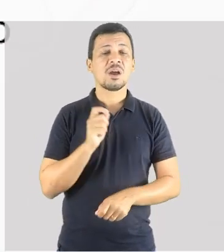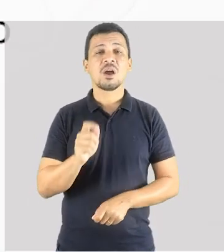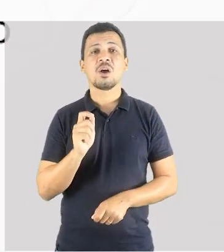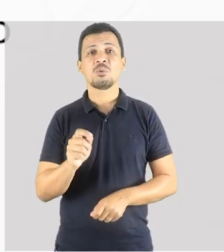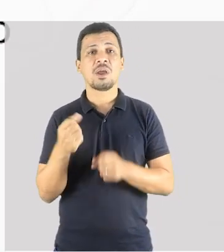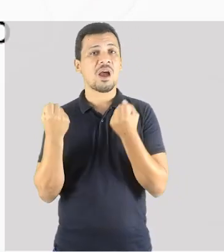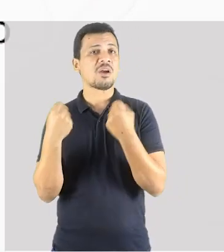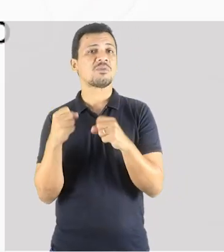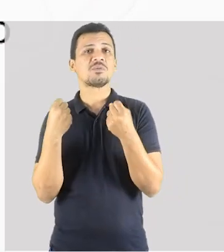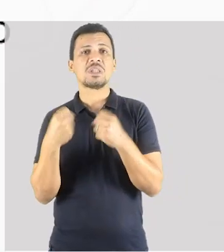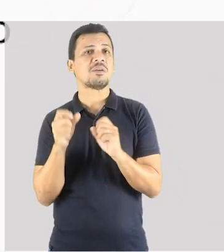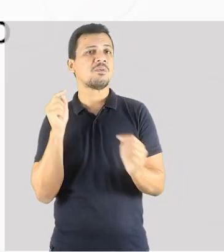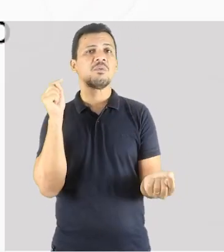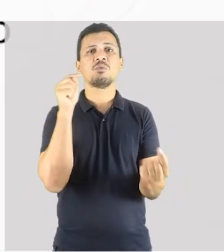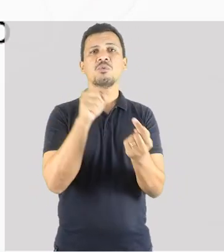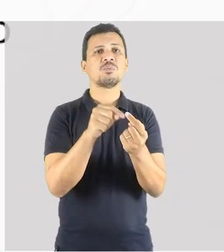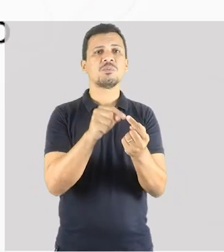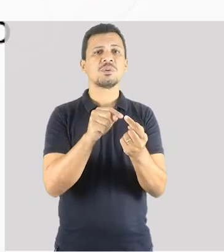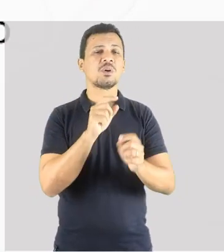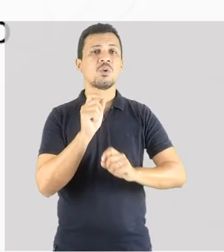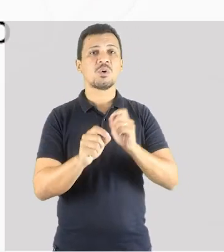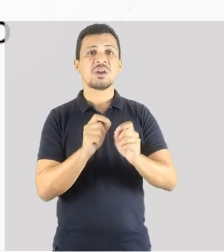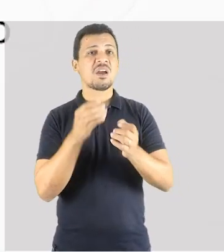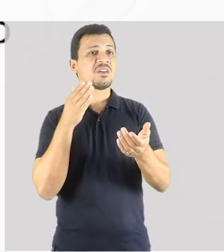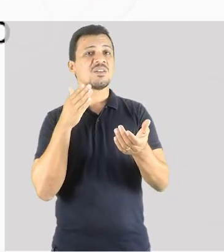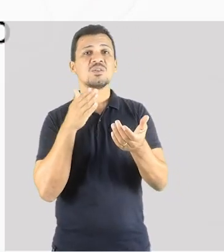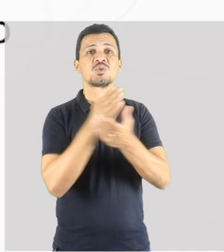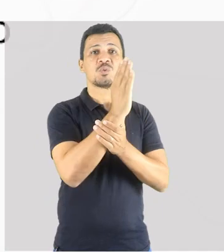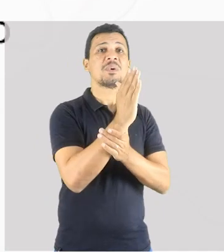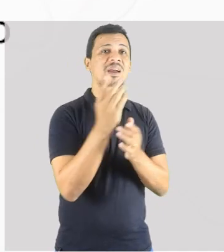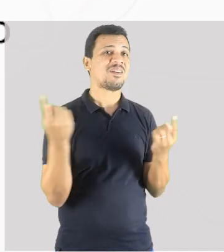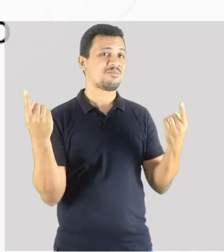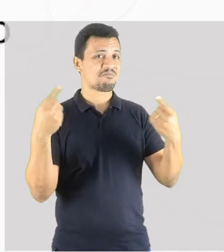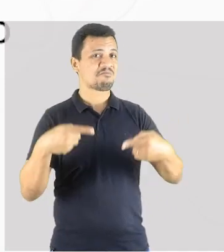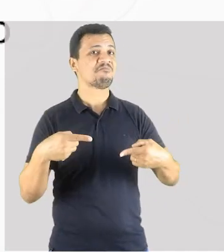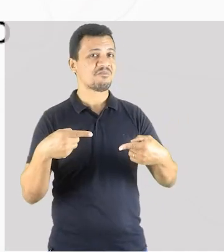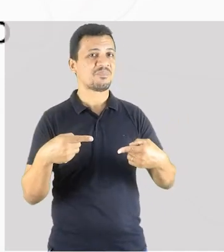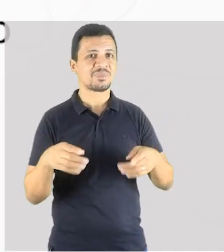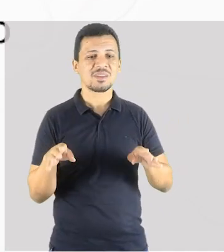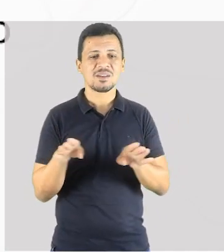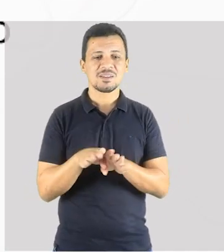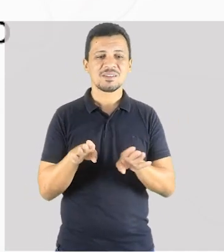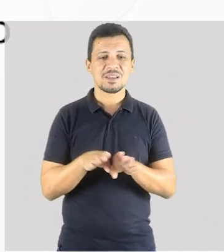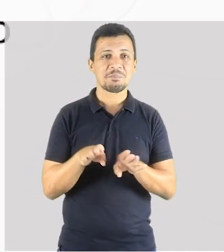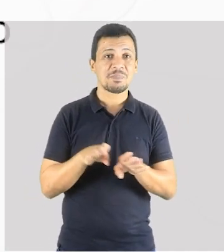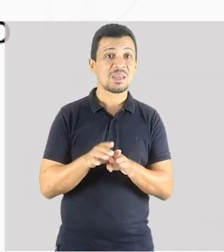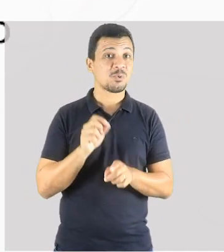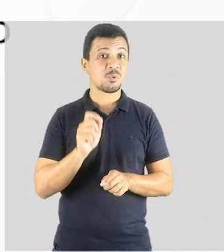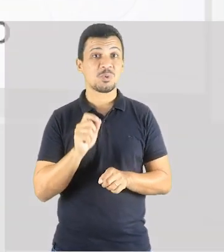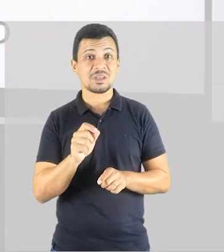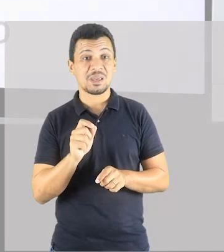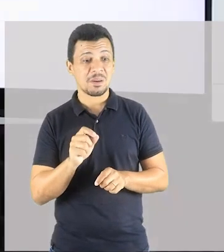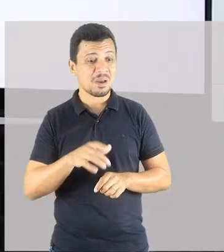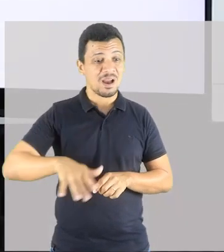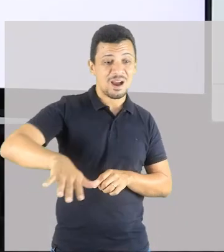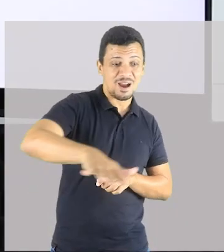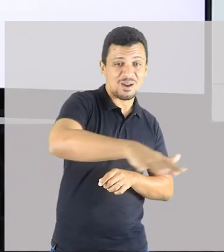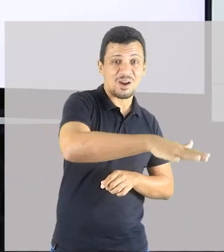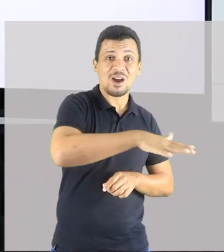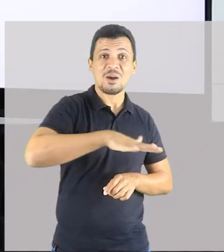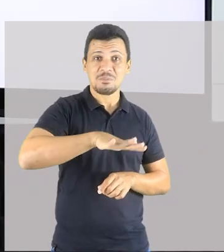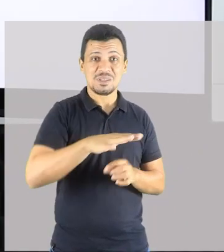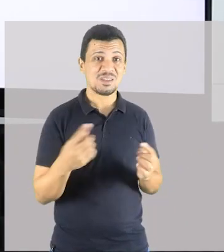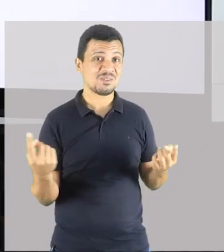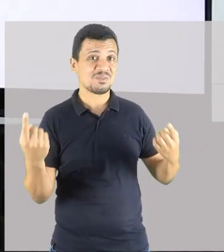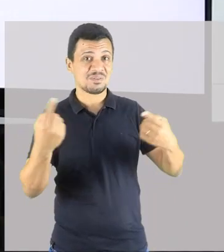atividades físicas que buscam superar os desafios e as imprevisibilidades do meio ambiente